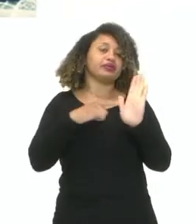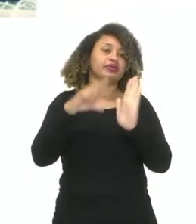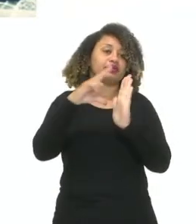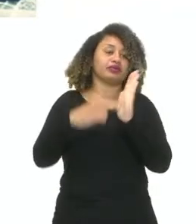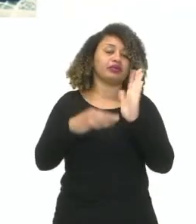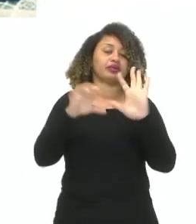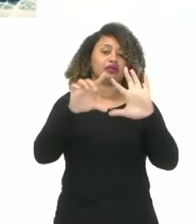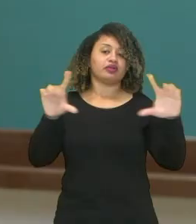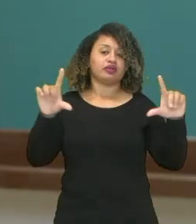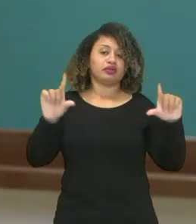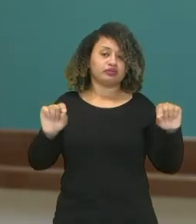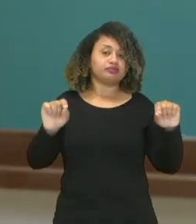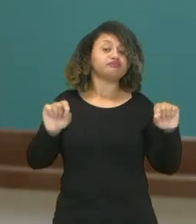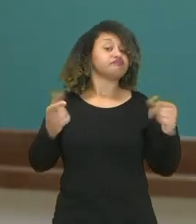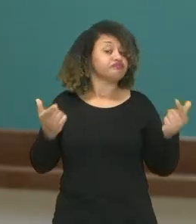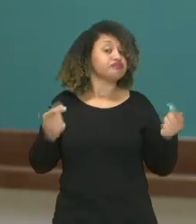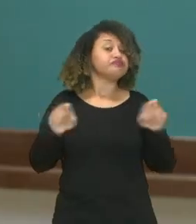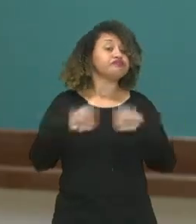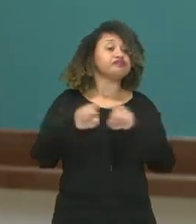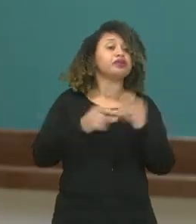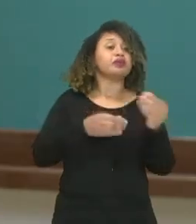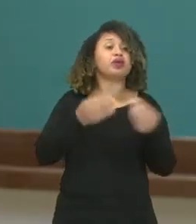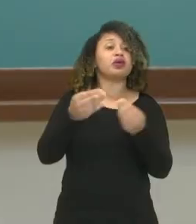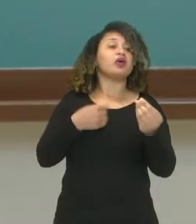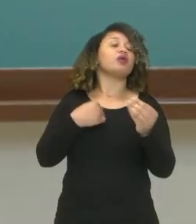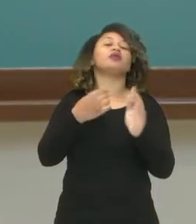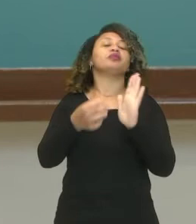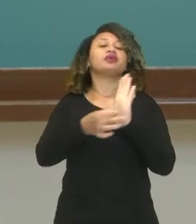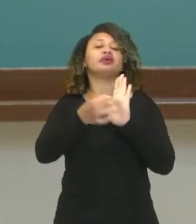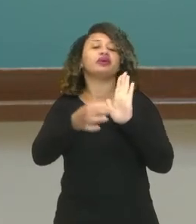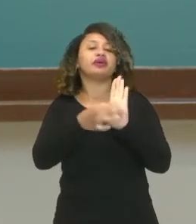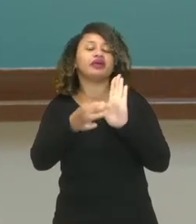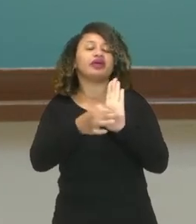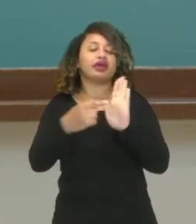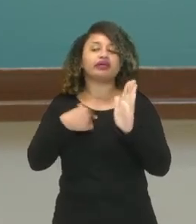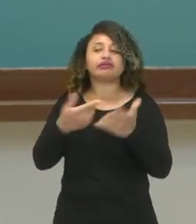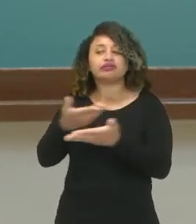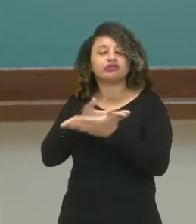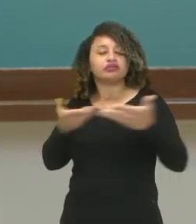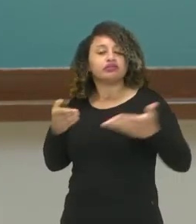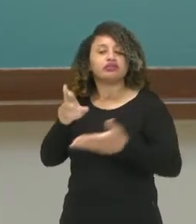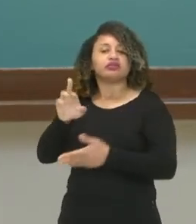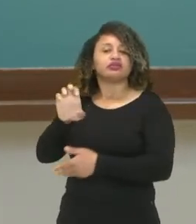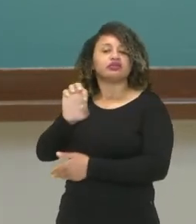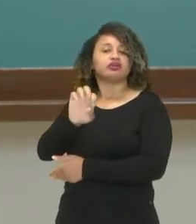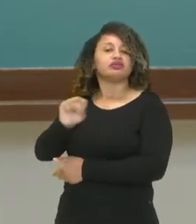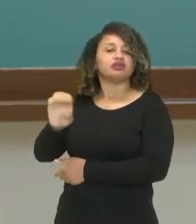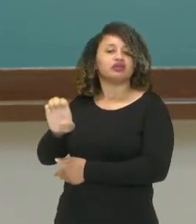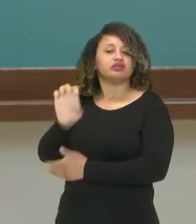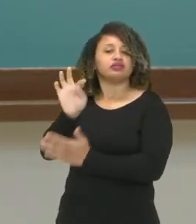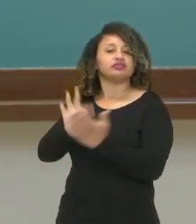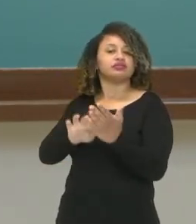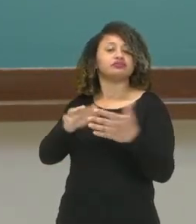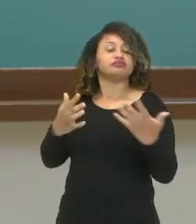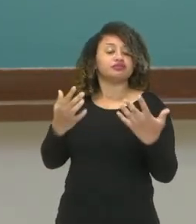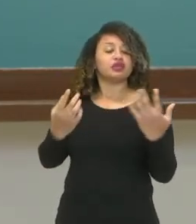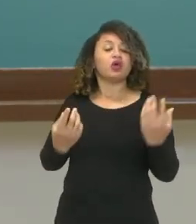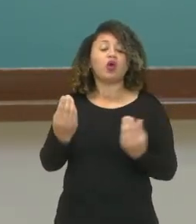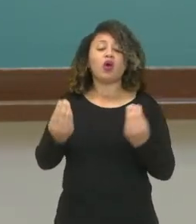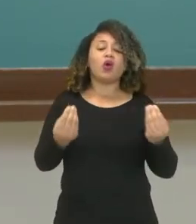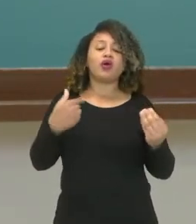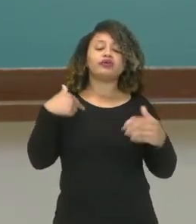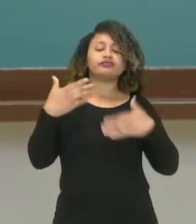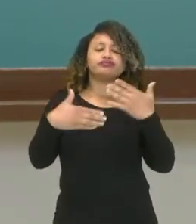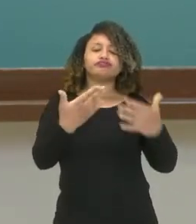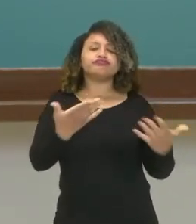trecho e como esse argumento se articula com a tese do texto. Então, a ideia é ver como se